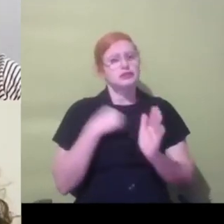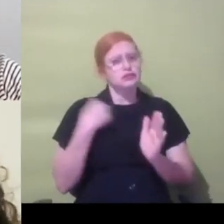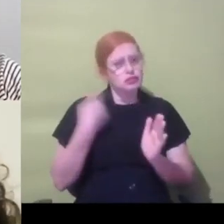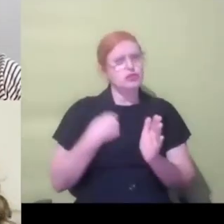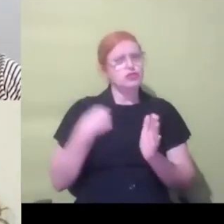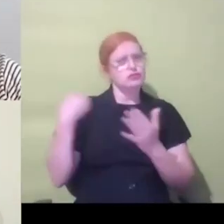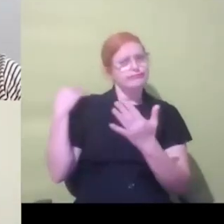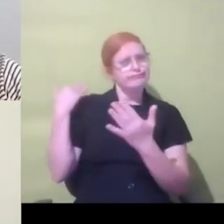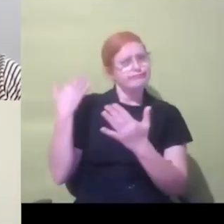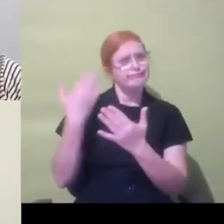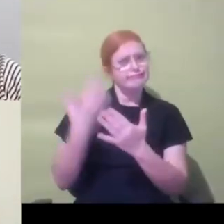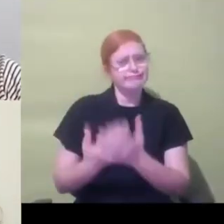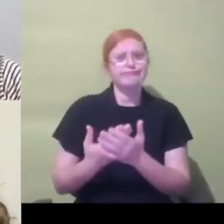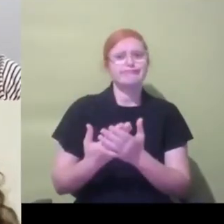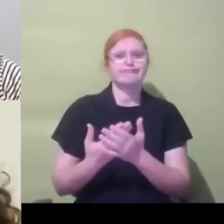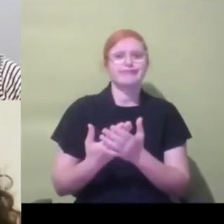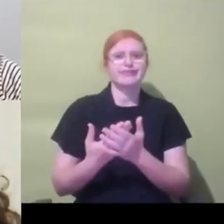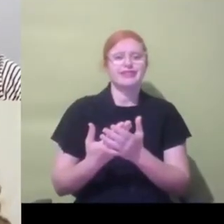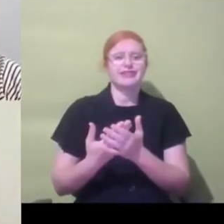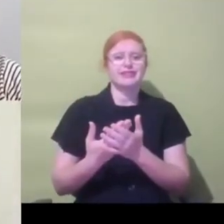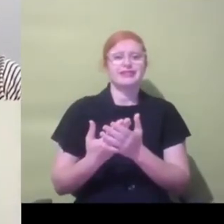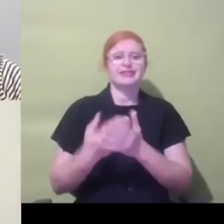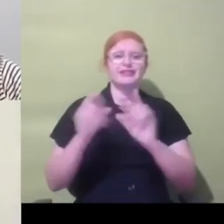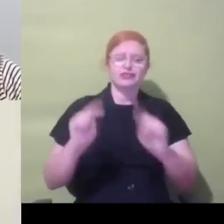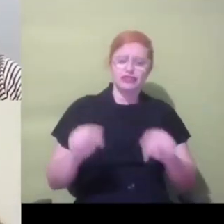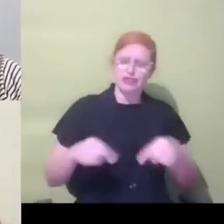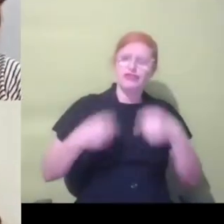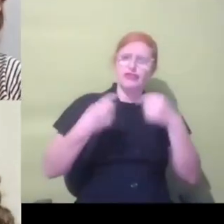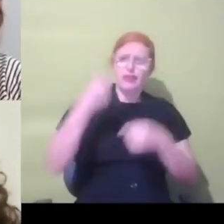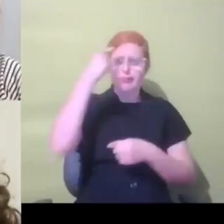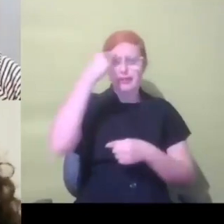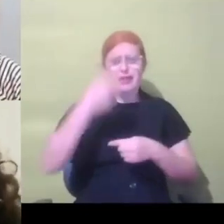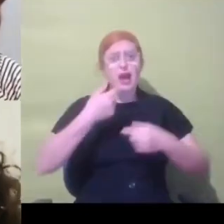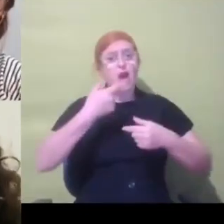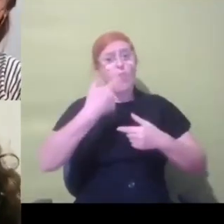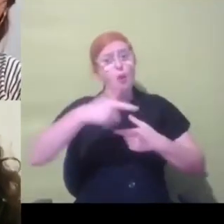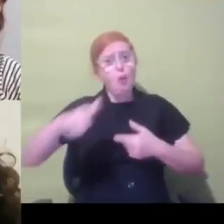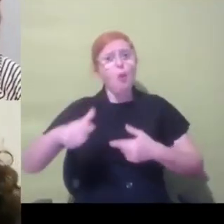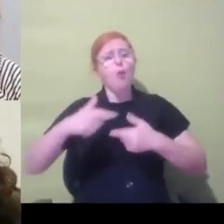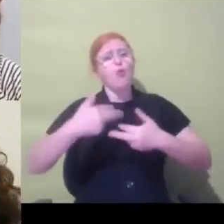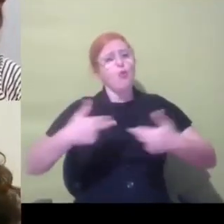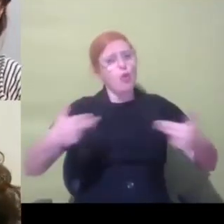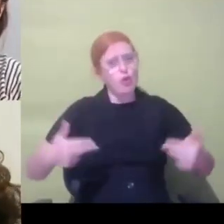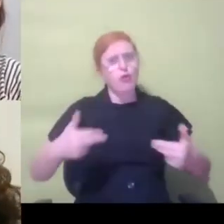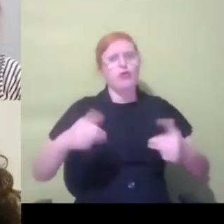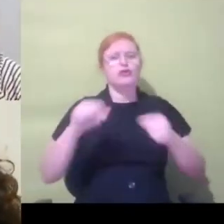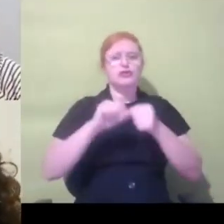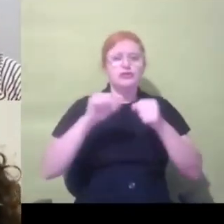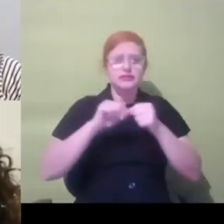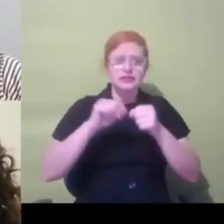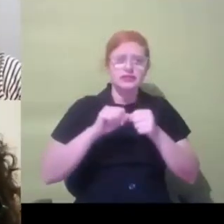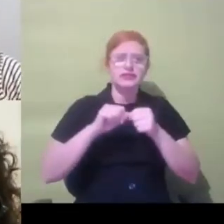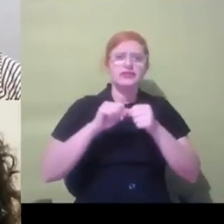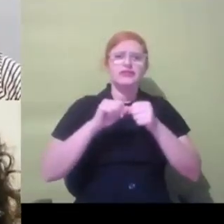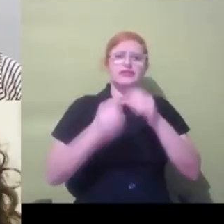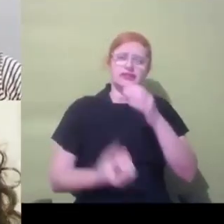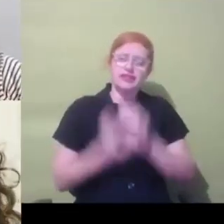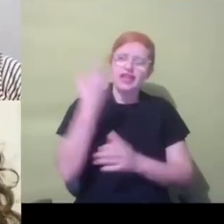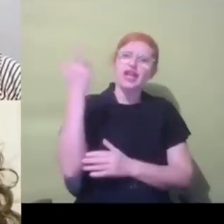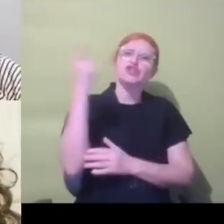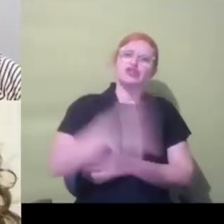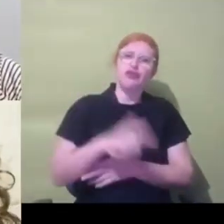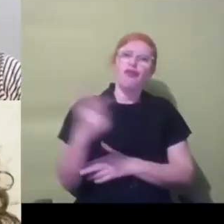ocupar determinados espaços obrigou a gente a pensar sobre outras coisas e foi fazendo a gente se reinventar nesse mundo, assim, né? Nesse